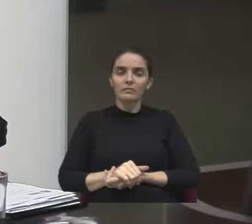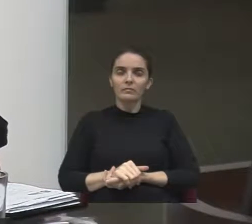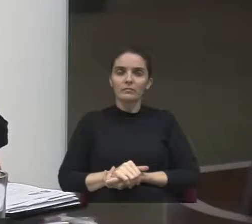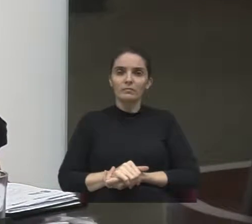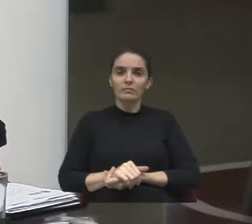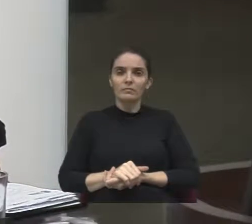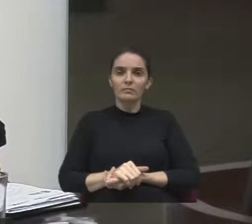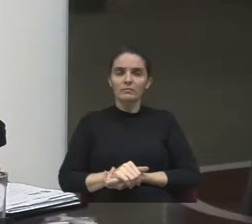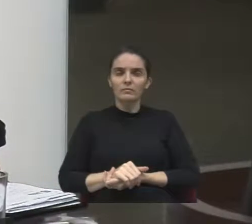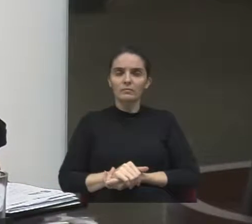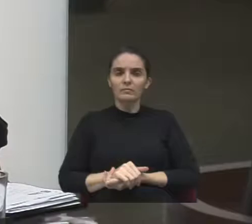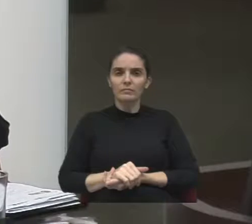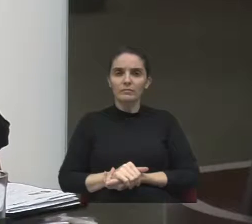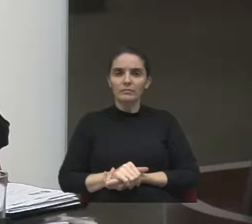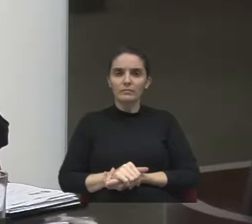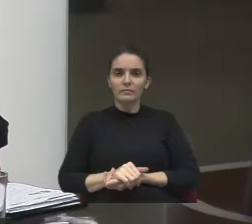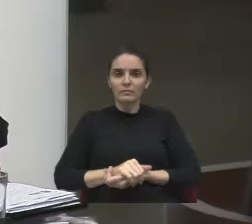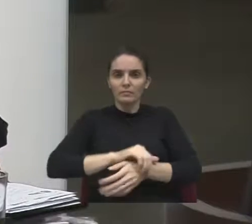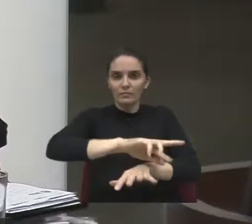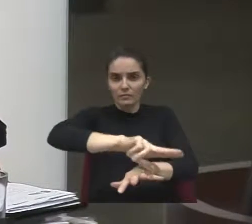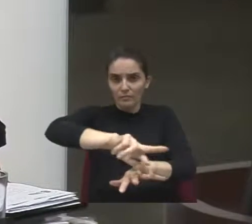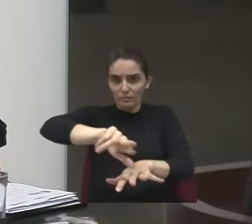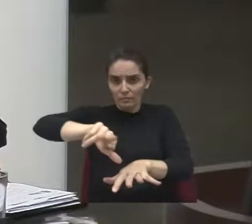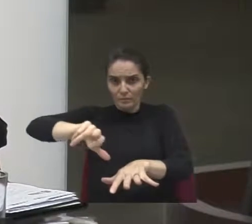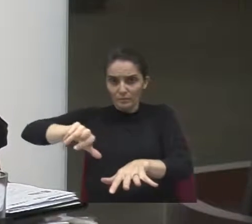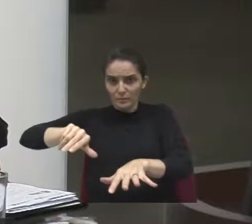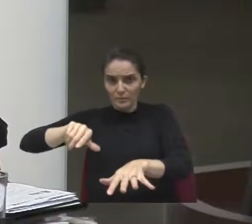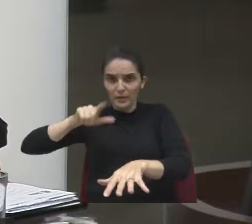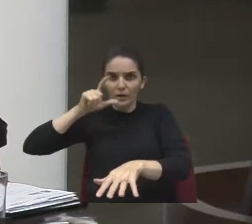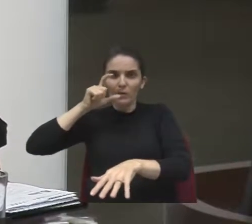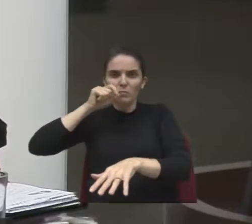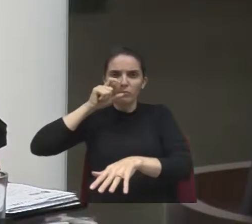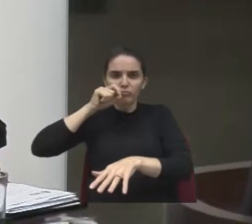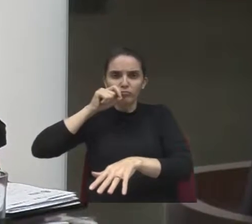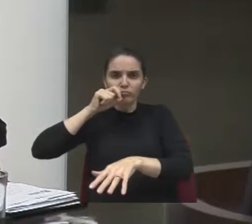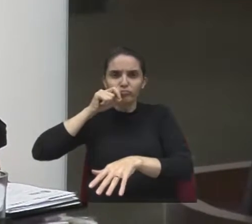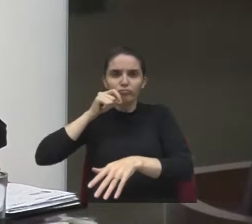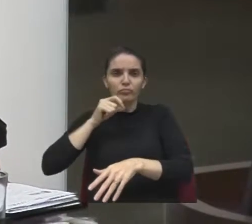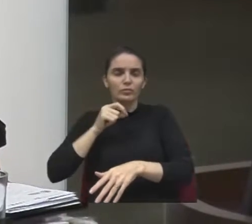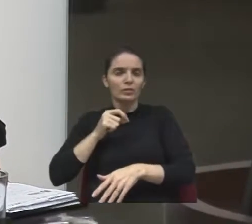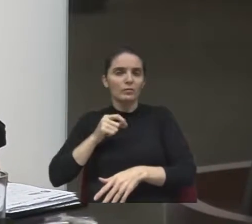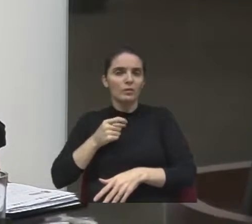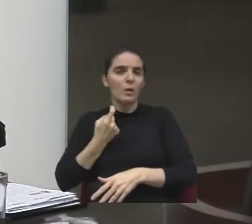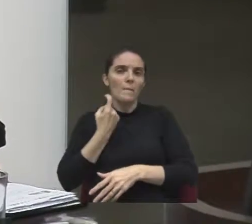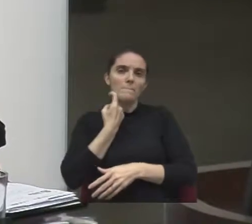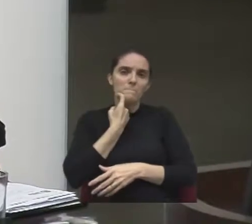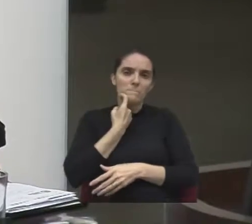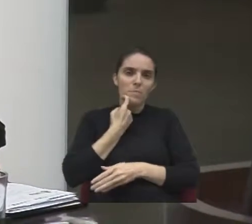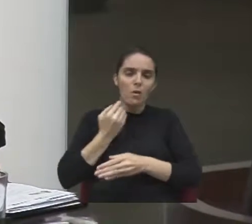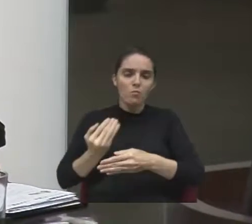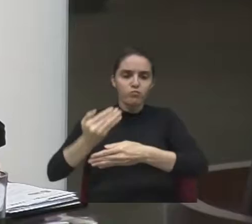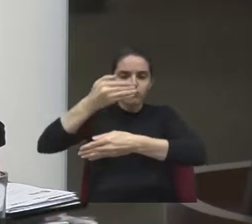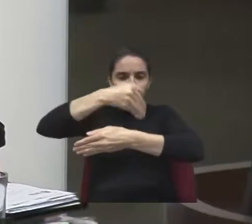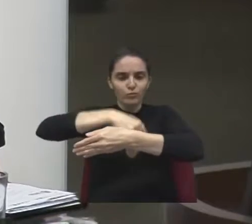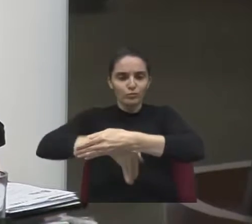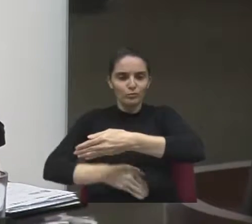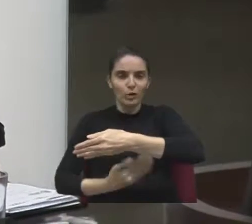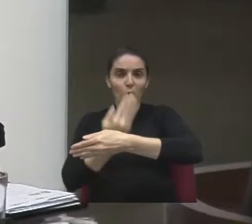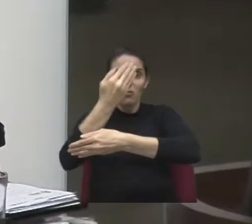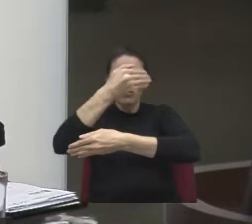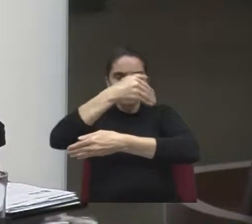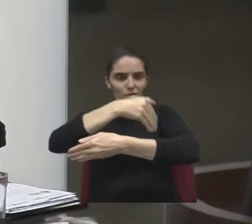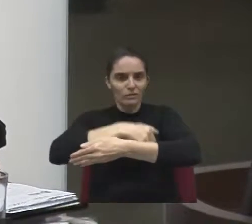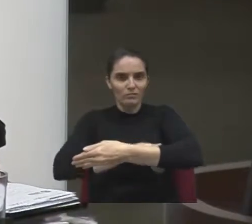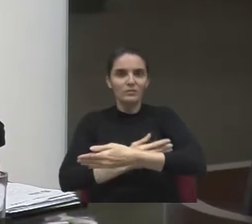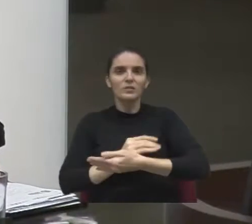inúmeros pássaros, peixes, golfinhos, uma cena de tirando um